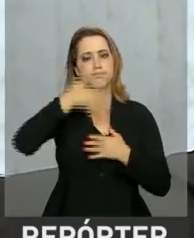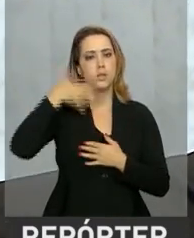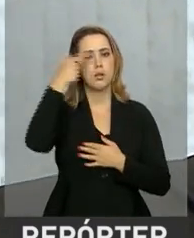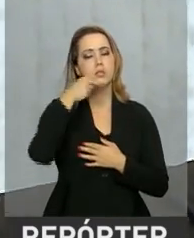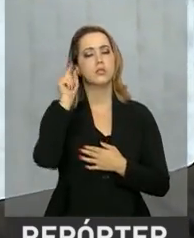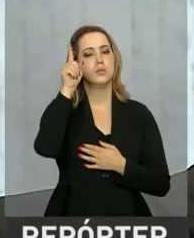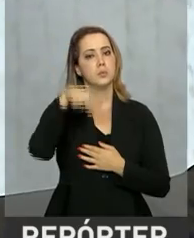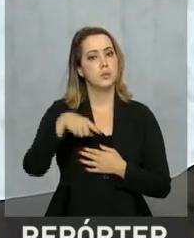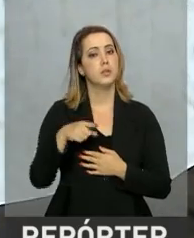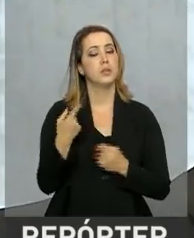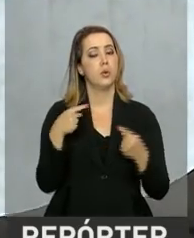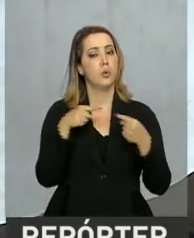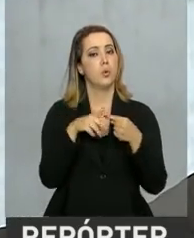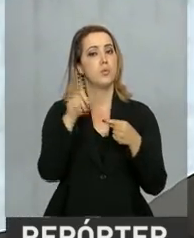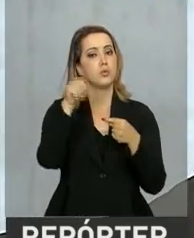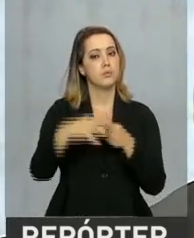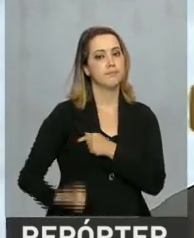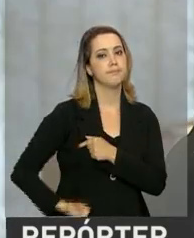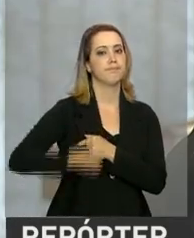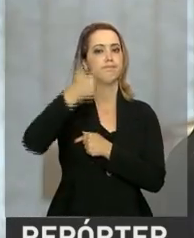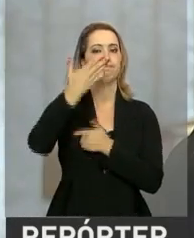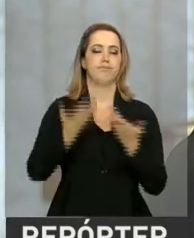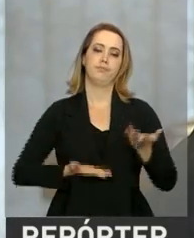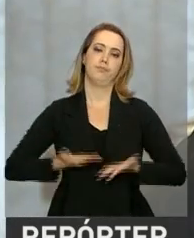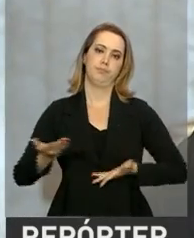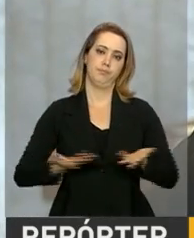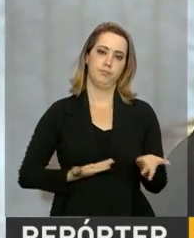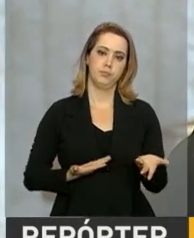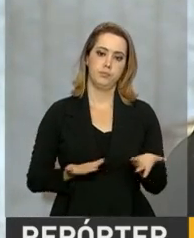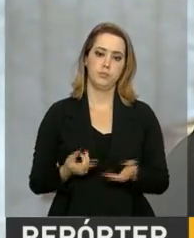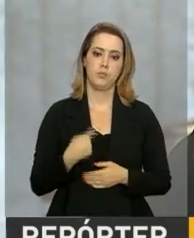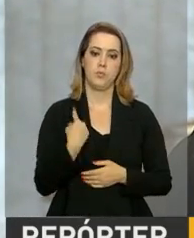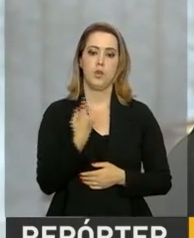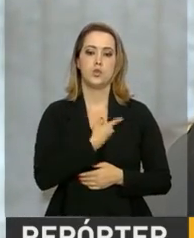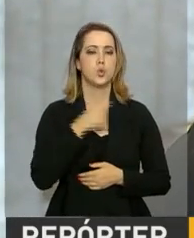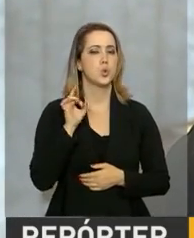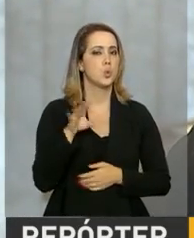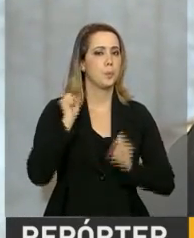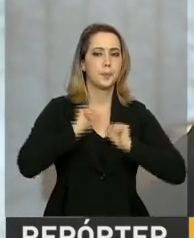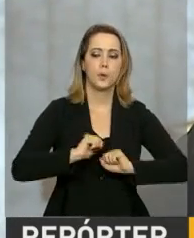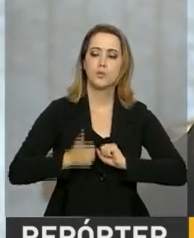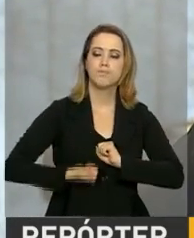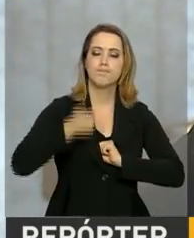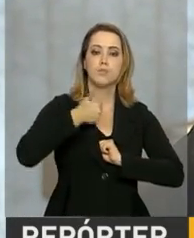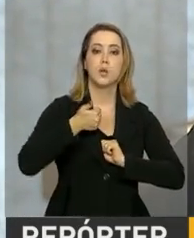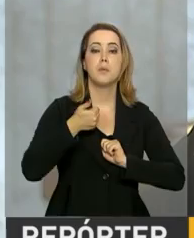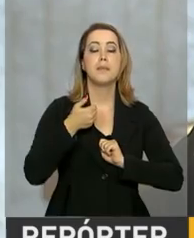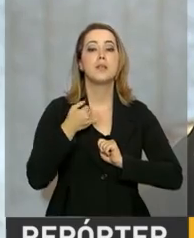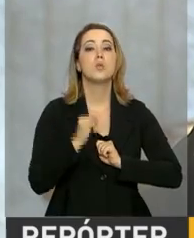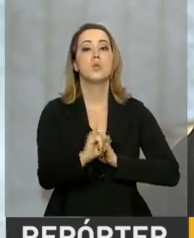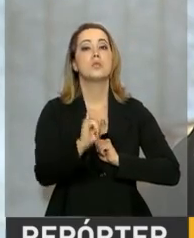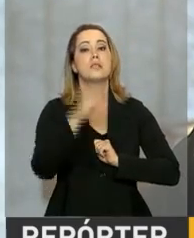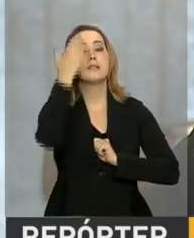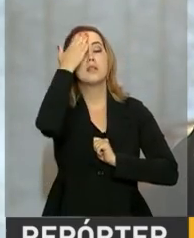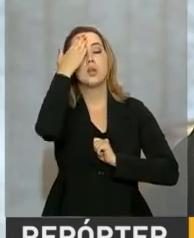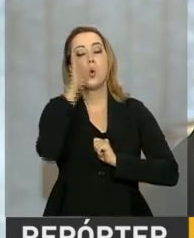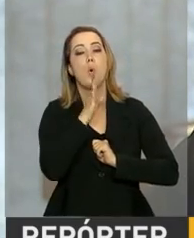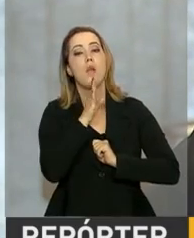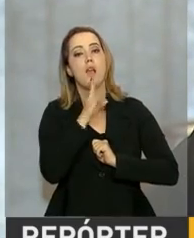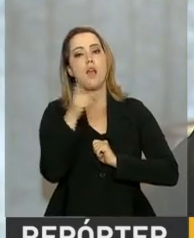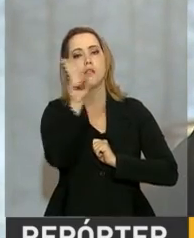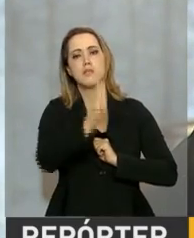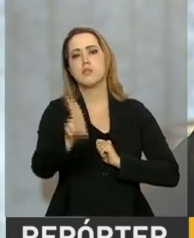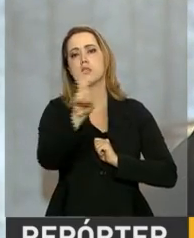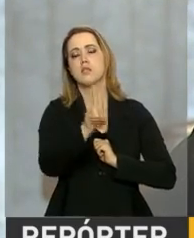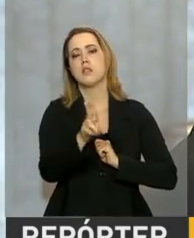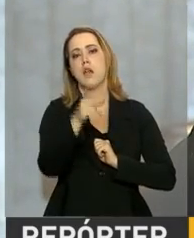é melhorar a prestação de serviços a gente só consegue melhorar tendo a idéia de quem é o usuário se o usuário